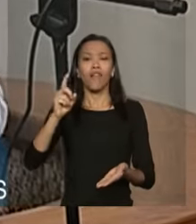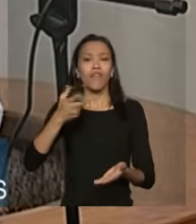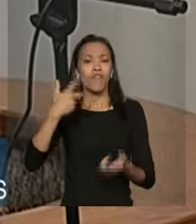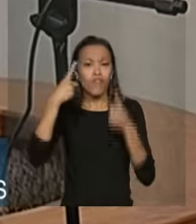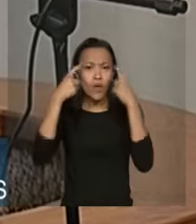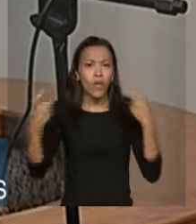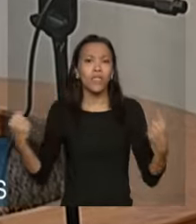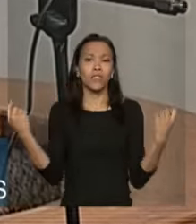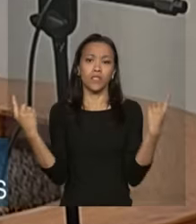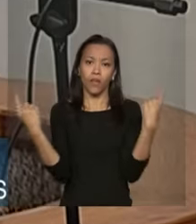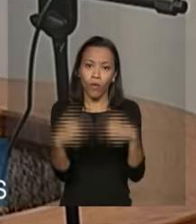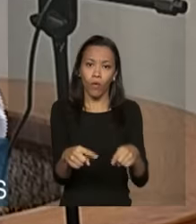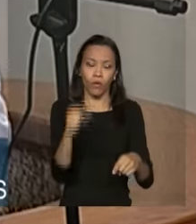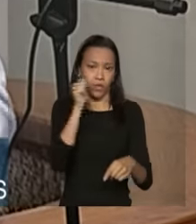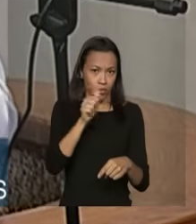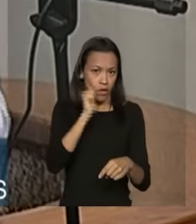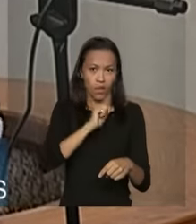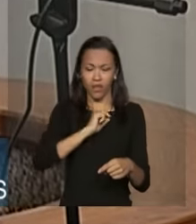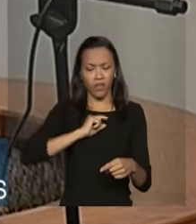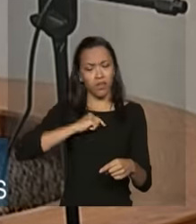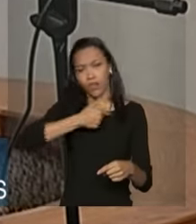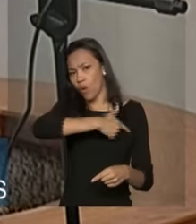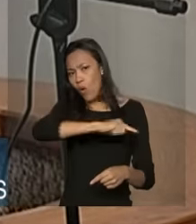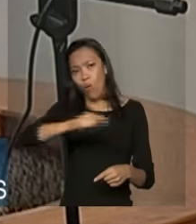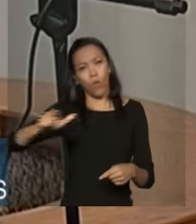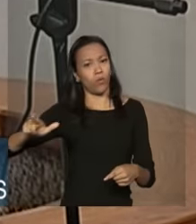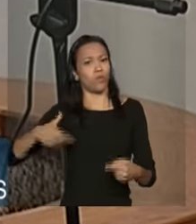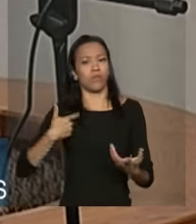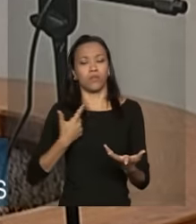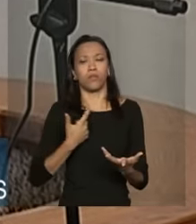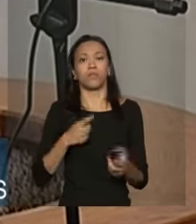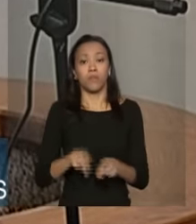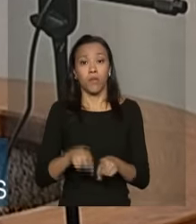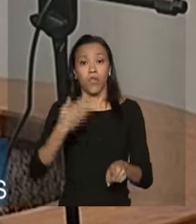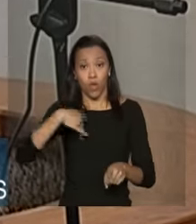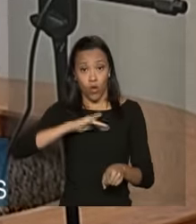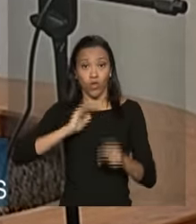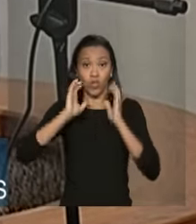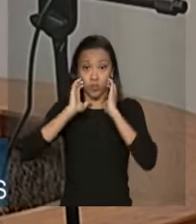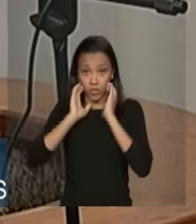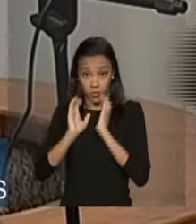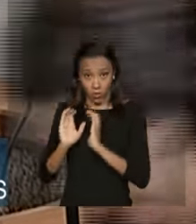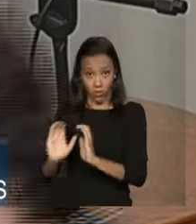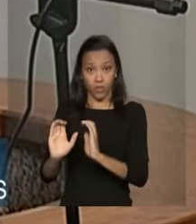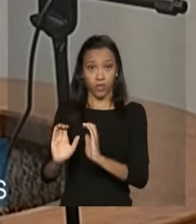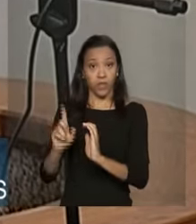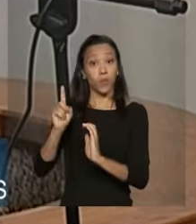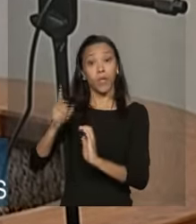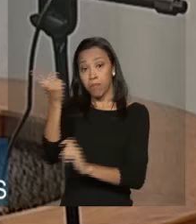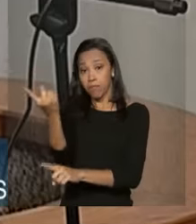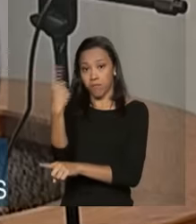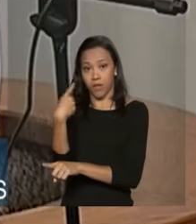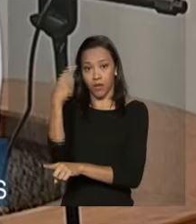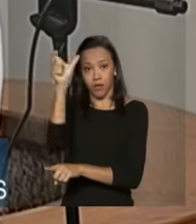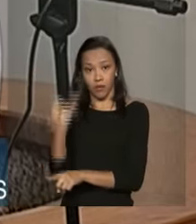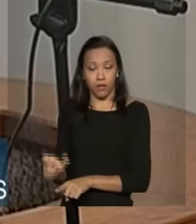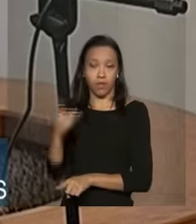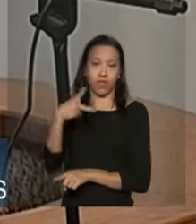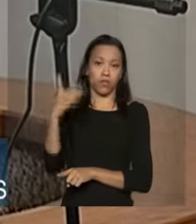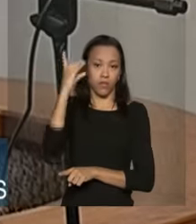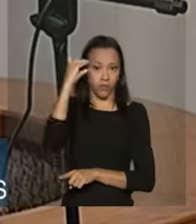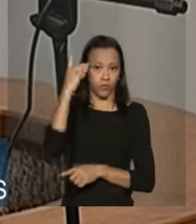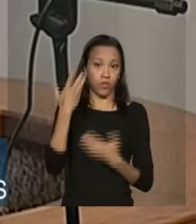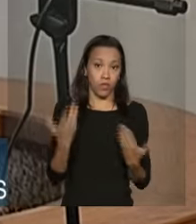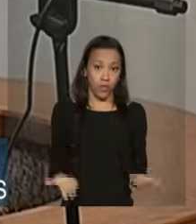a todas as formas de violência nós estamos cumprindo efetivamente aquilo que determina a nossa chefe da Nação ao quero